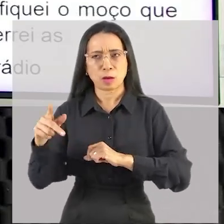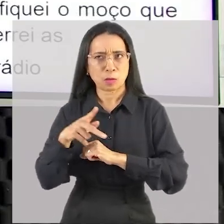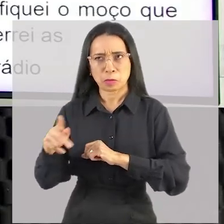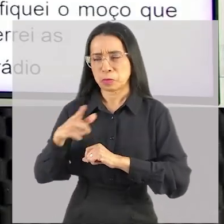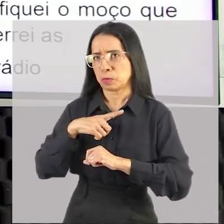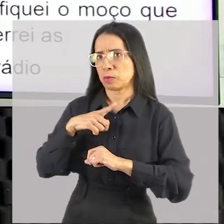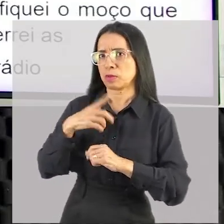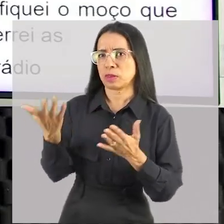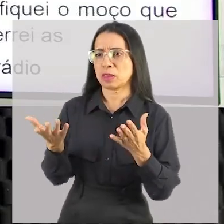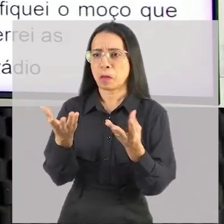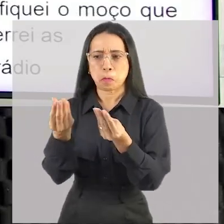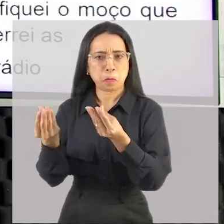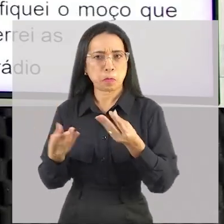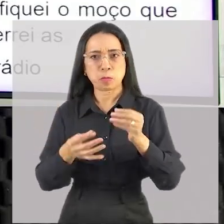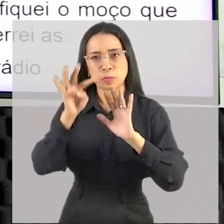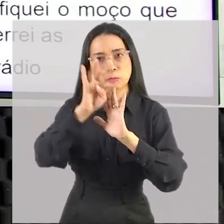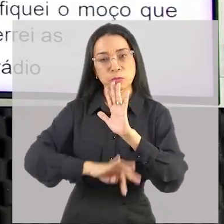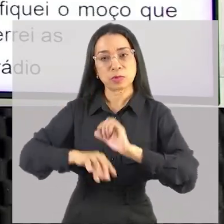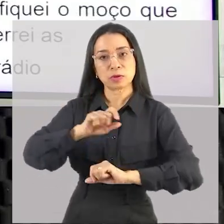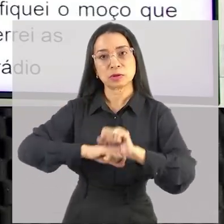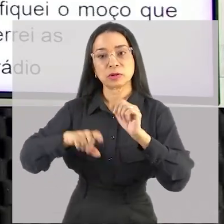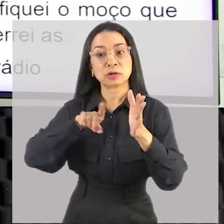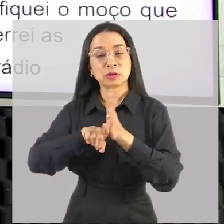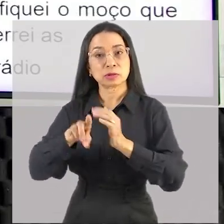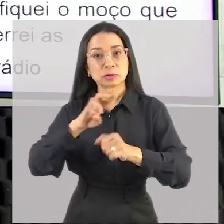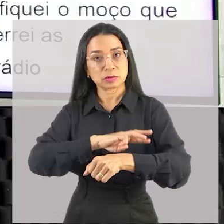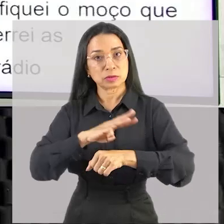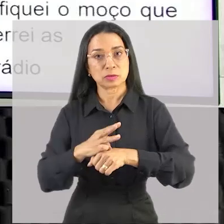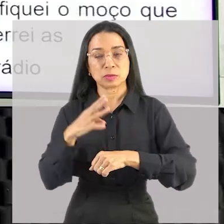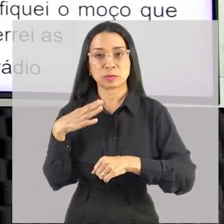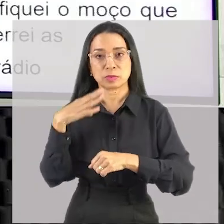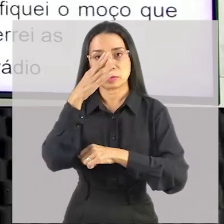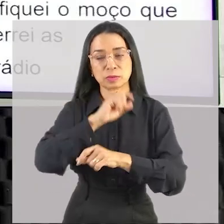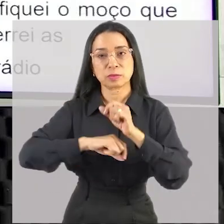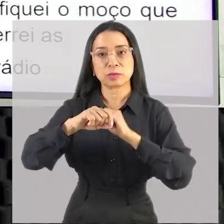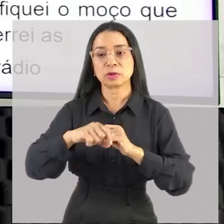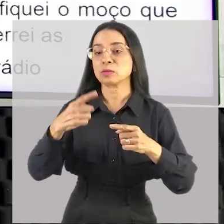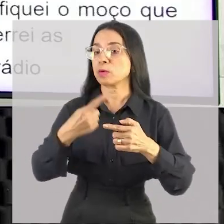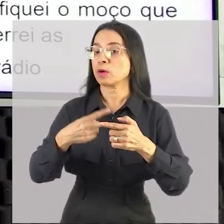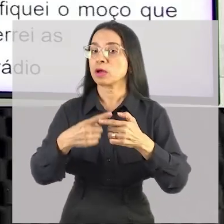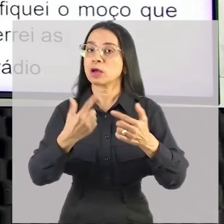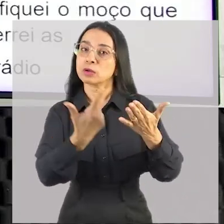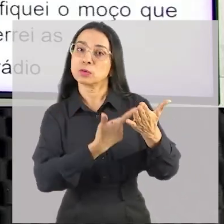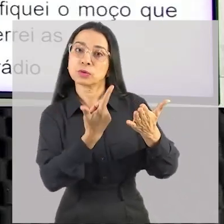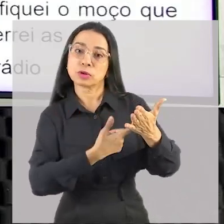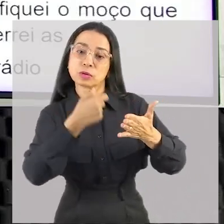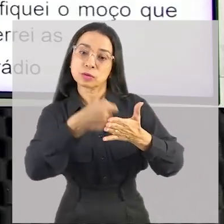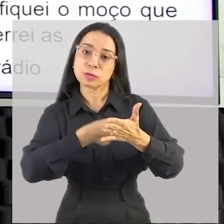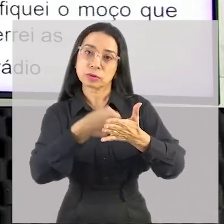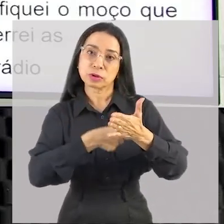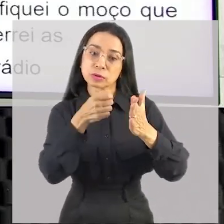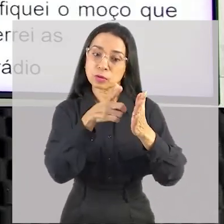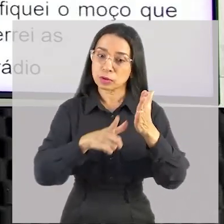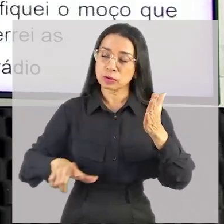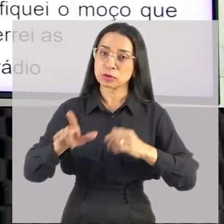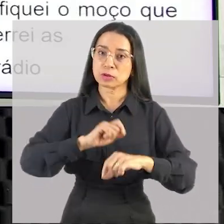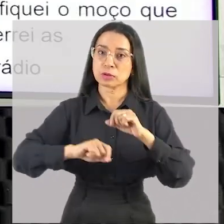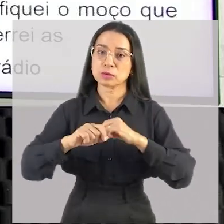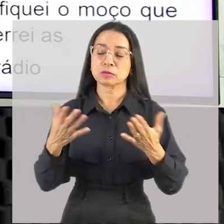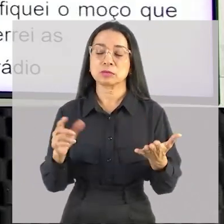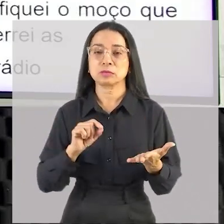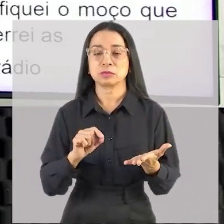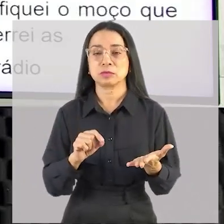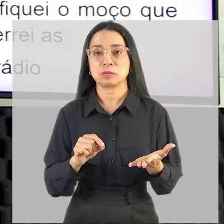nas questões da UEMA? Sim, principalmente por conta das obras obrigatórias, das obras literárias que são